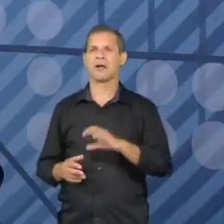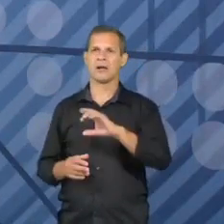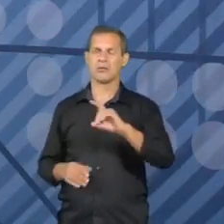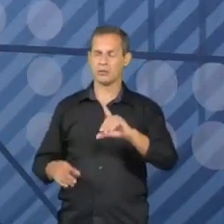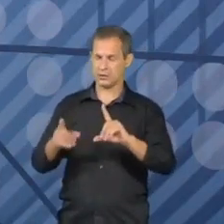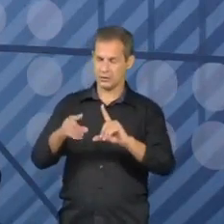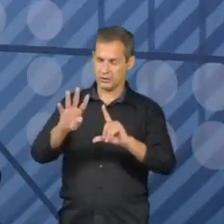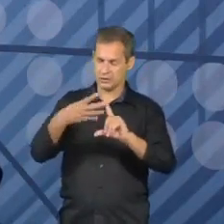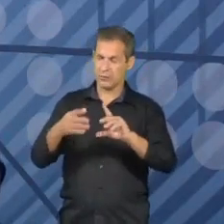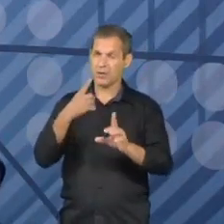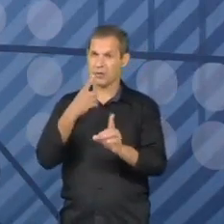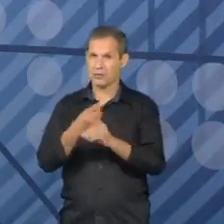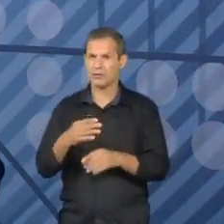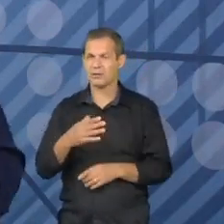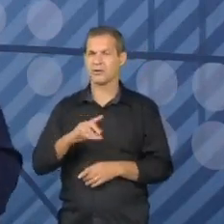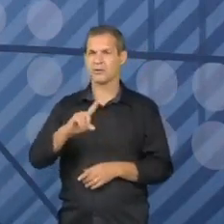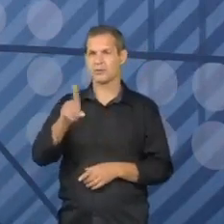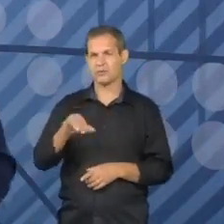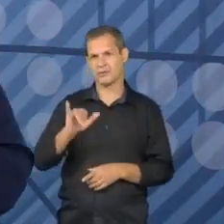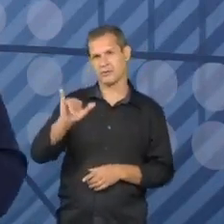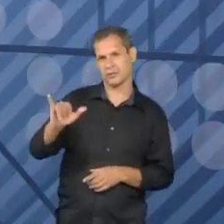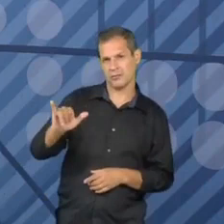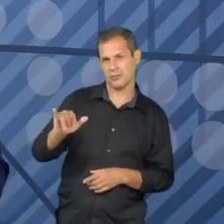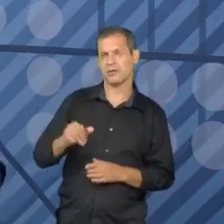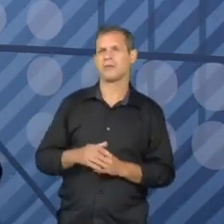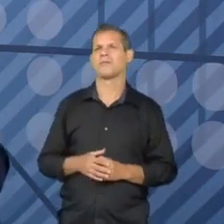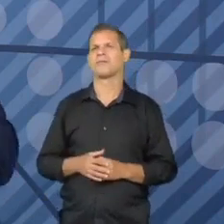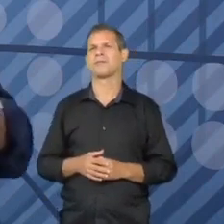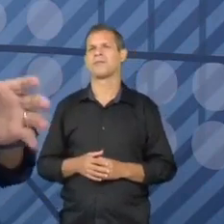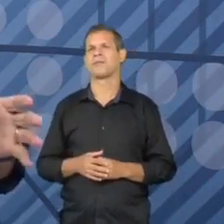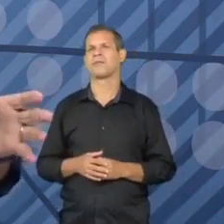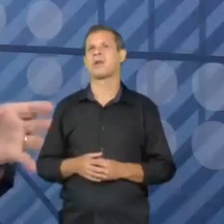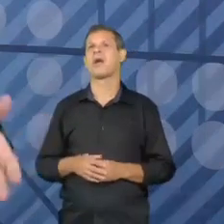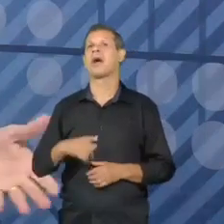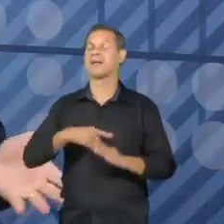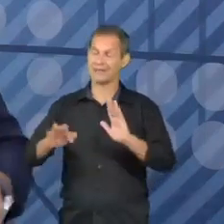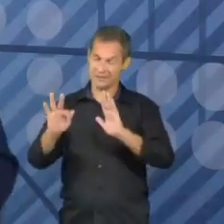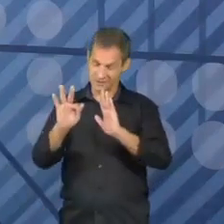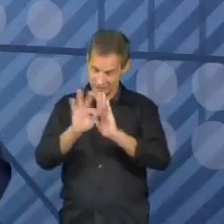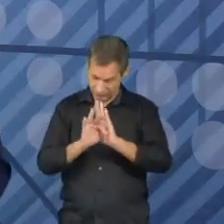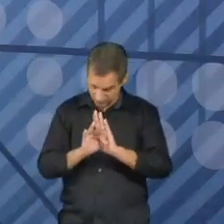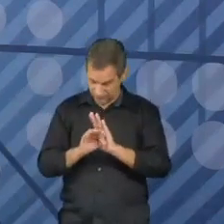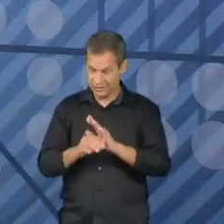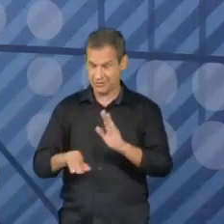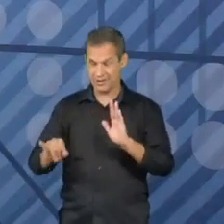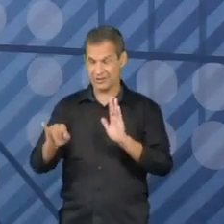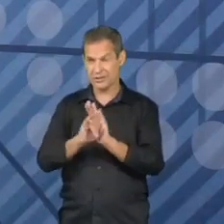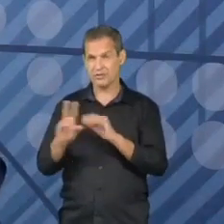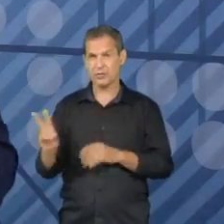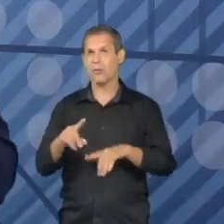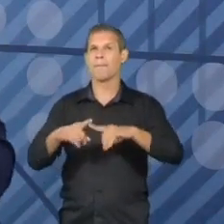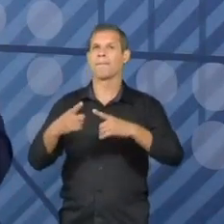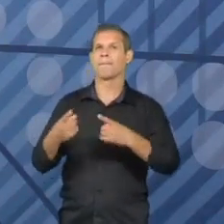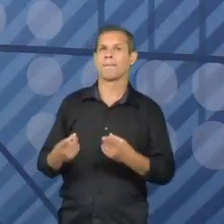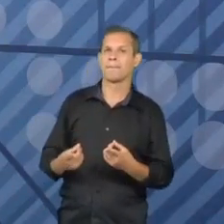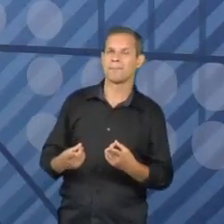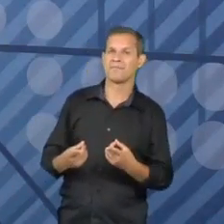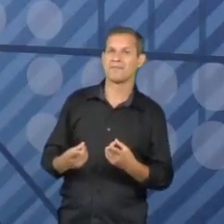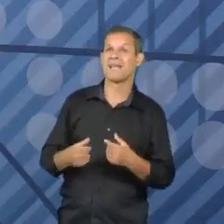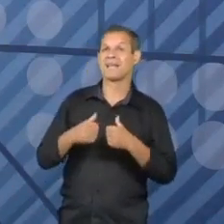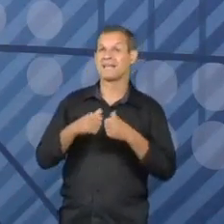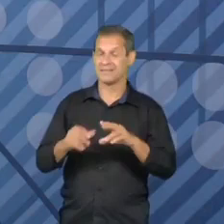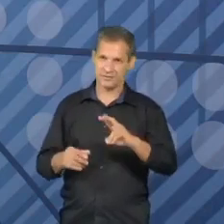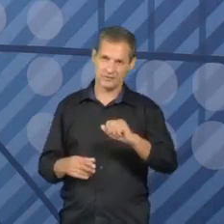tabela, encontrei o meu ZY ali, meu Z lambda. Coloco na fórmula e já determino o meu valor. Se